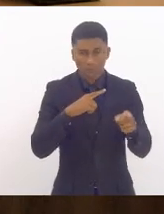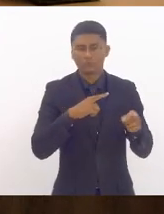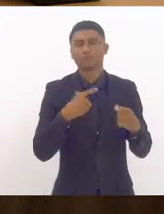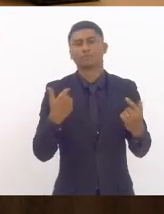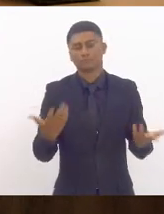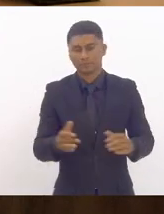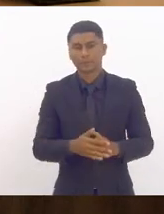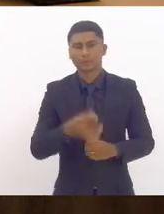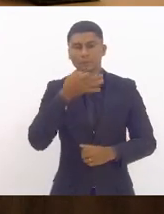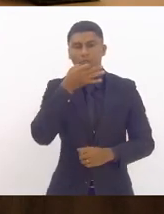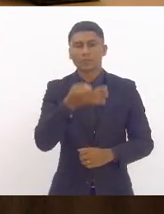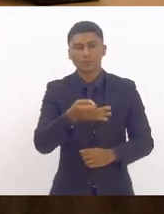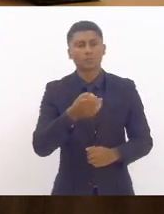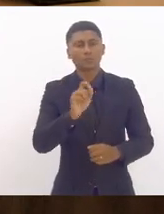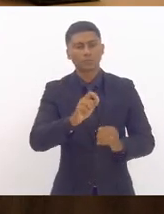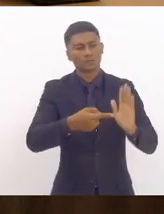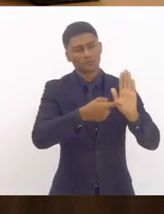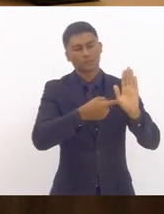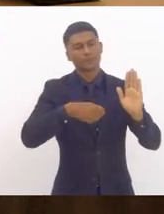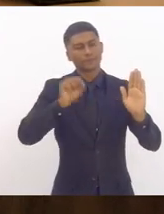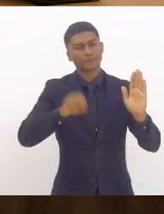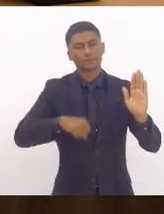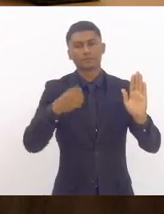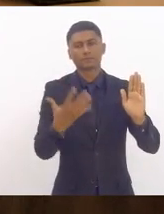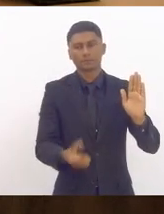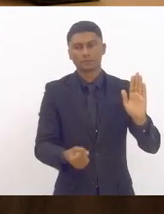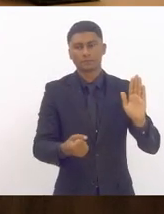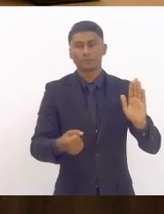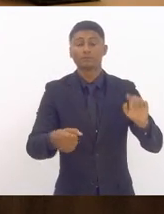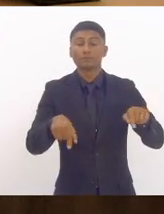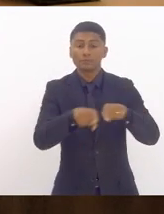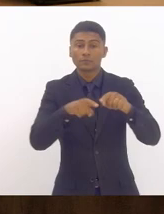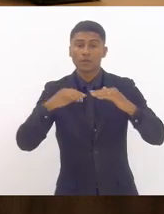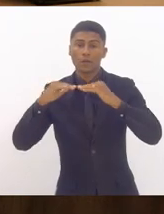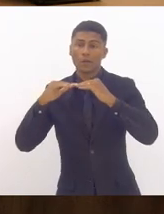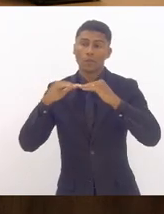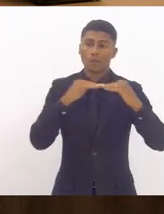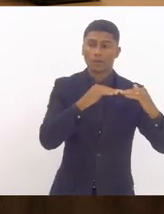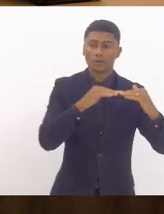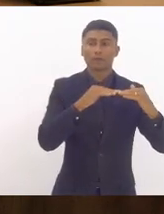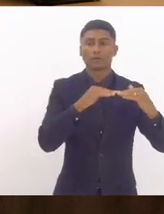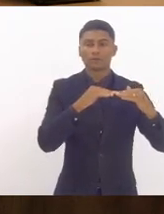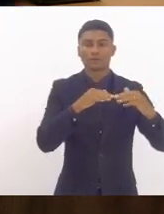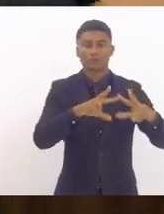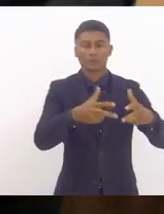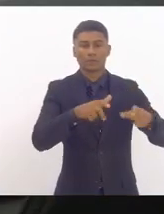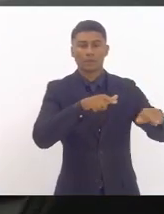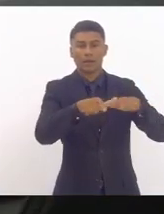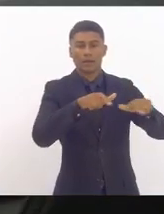parecer, no mérito, é favorável, acompanhando o parecer da Comissão de Trabalho.